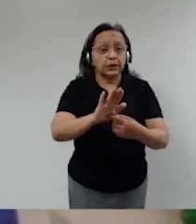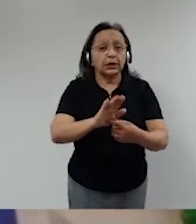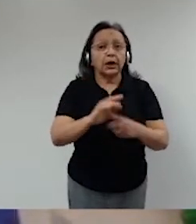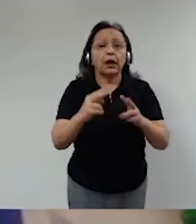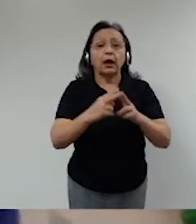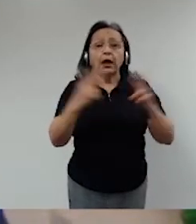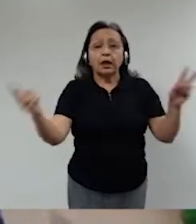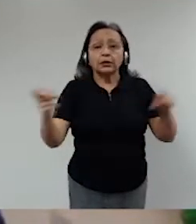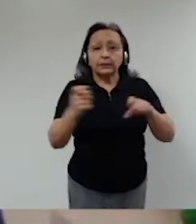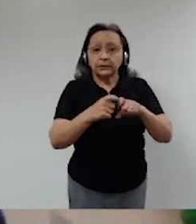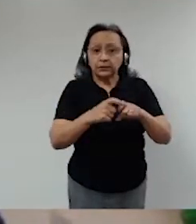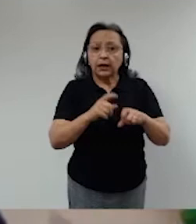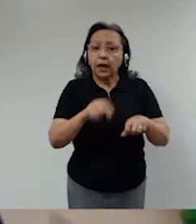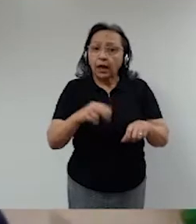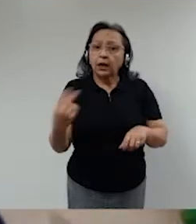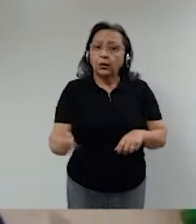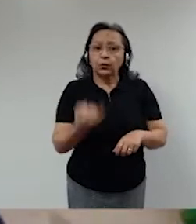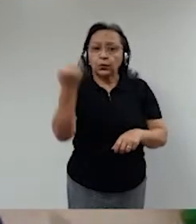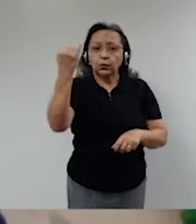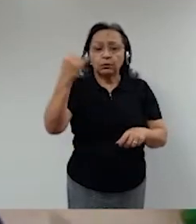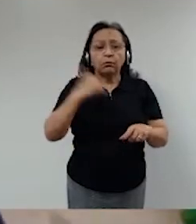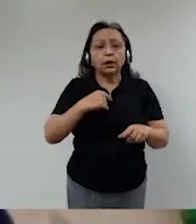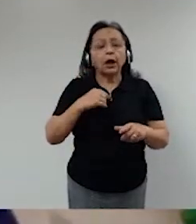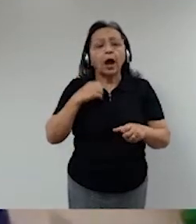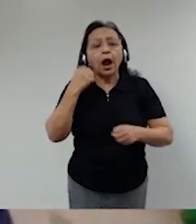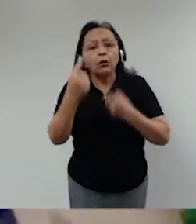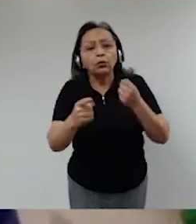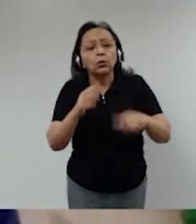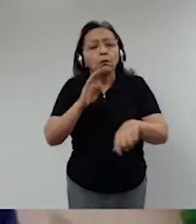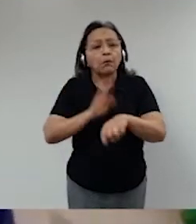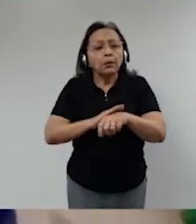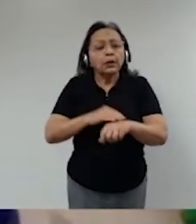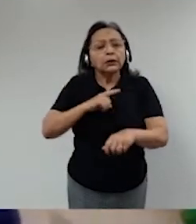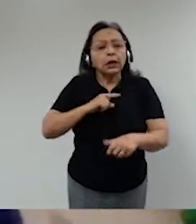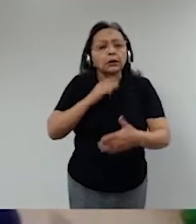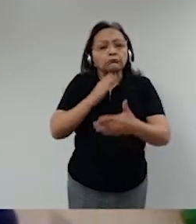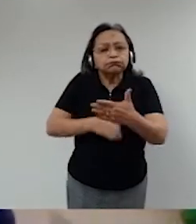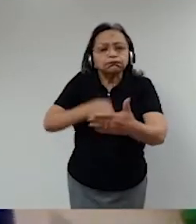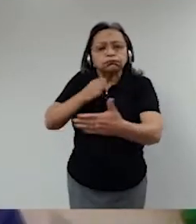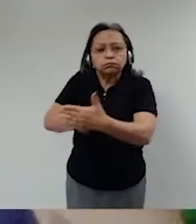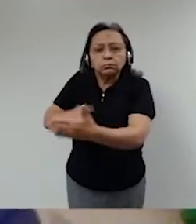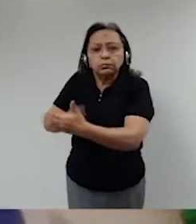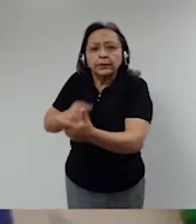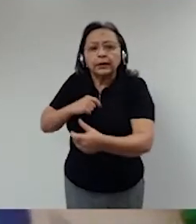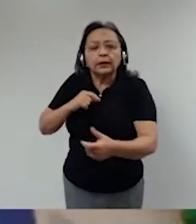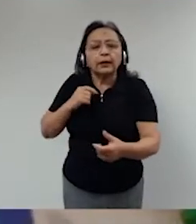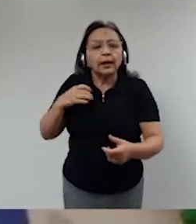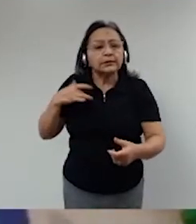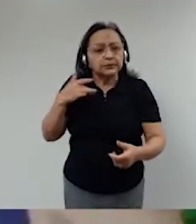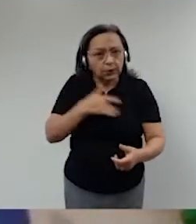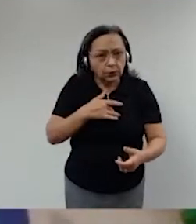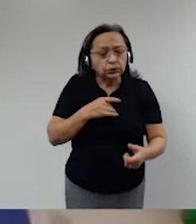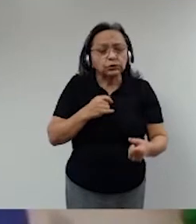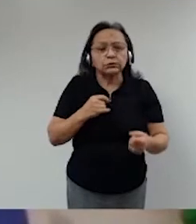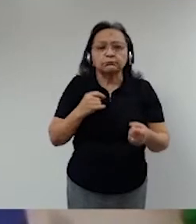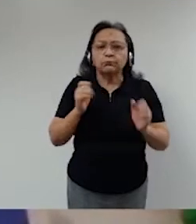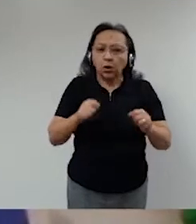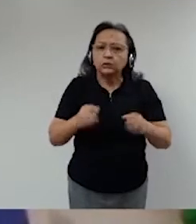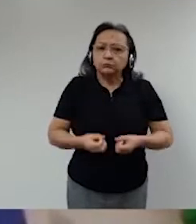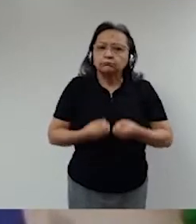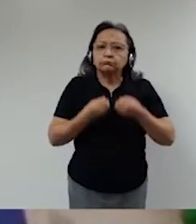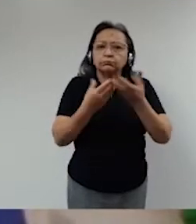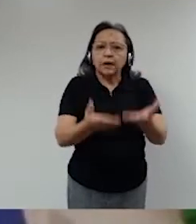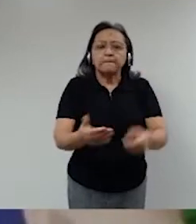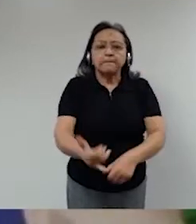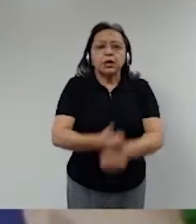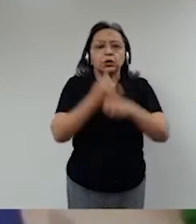para situações em que existam barreiras físicas para que a saúde possa chegar melhor para a população